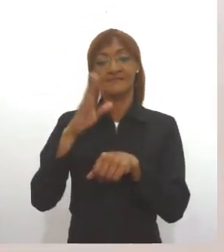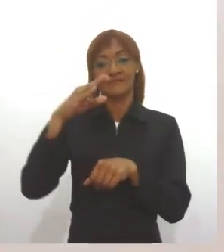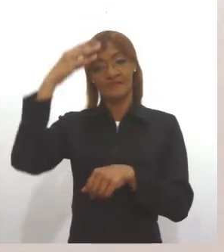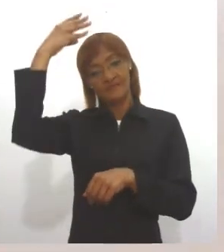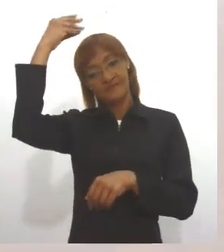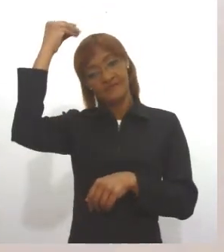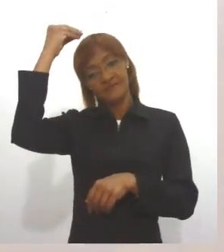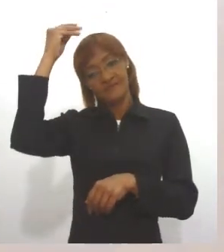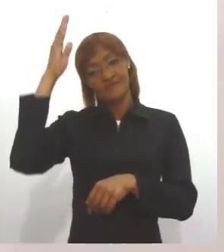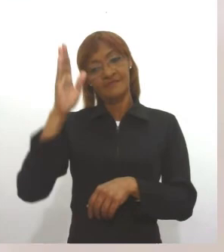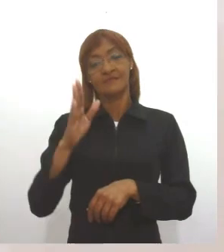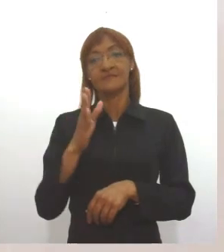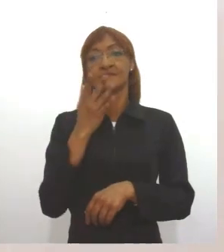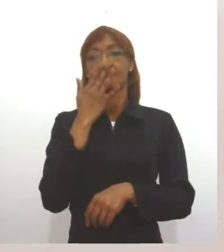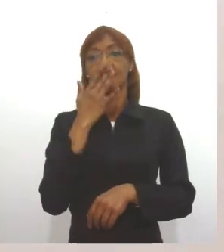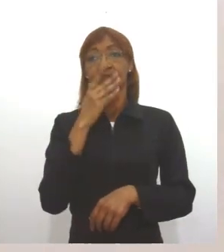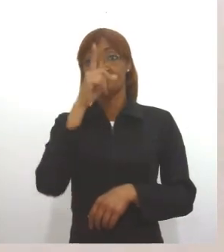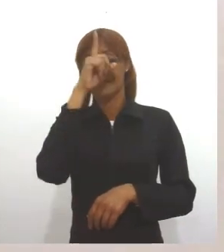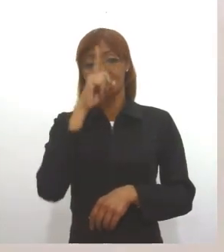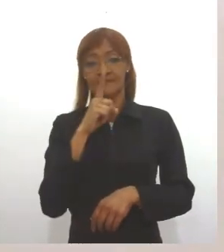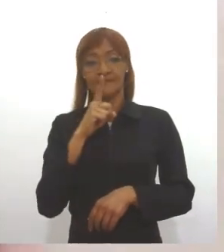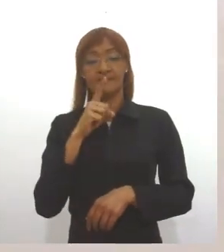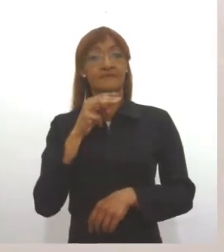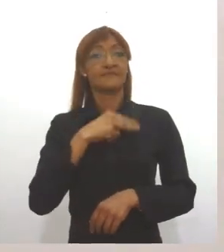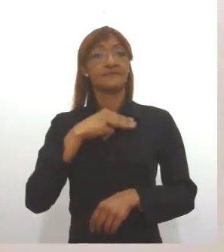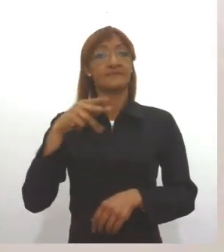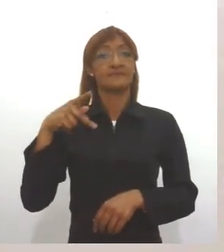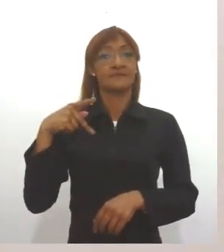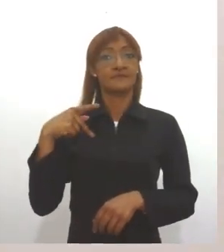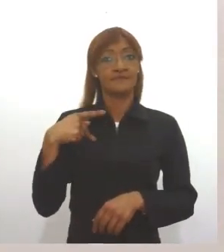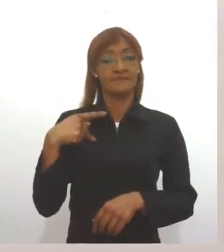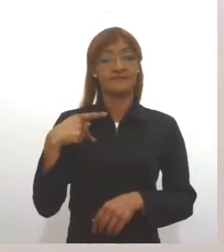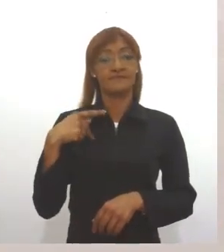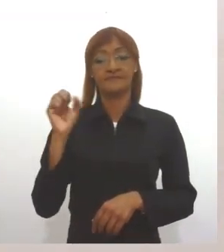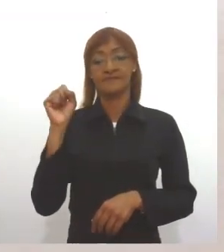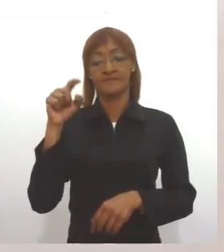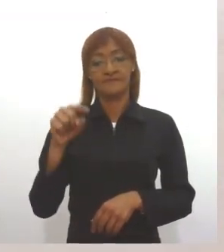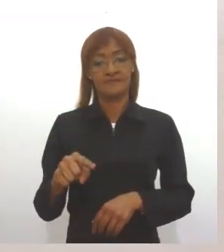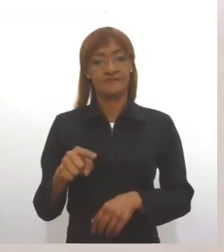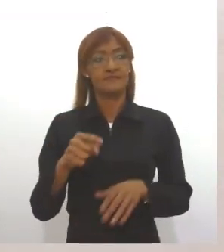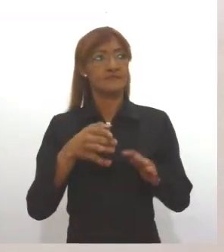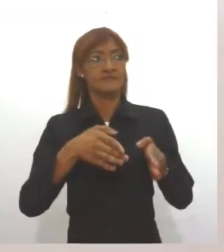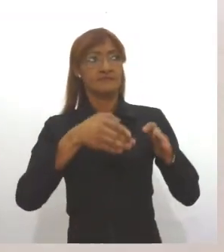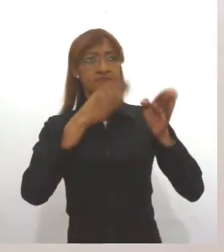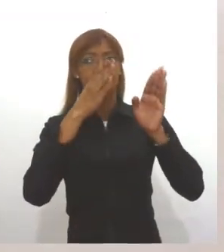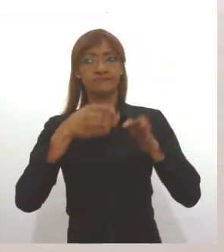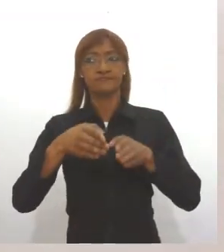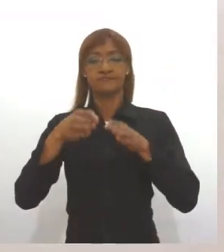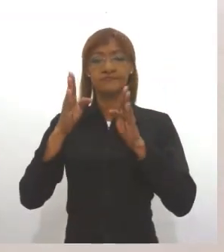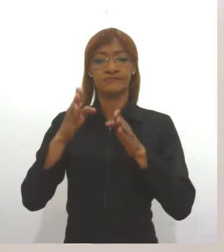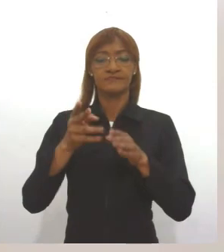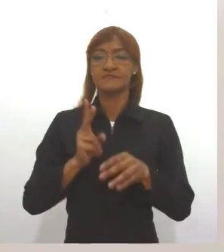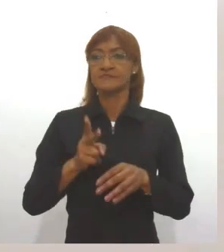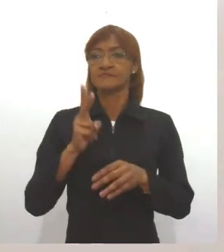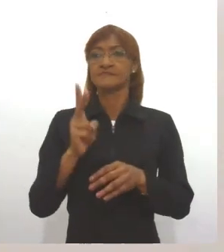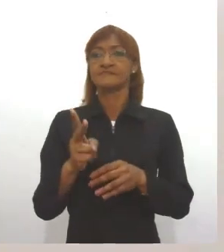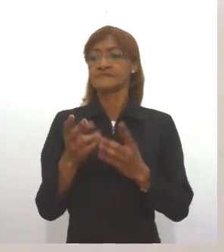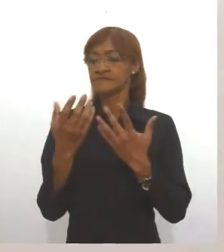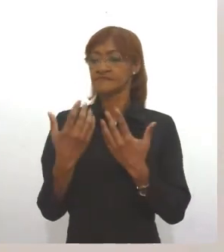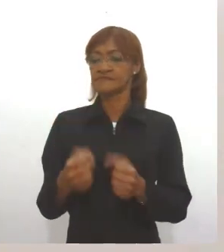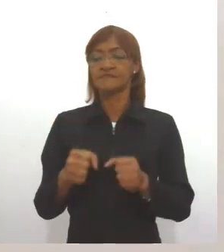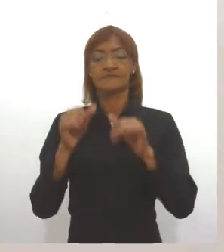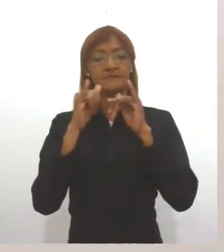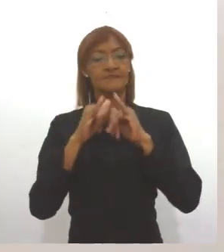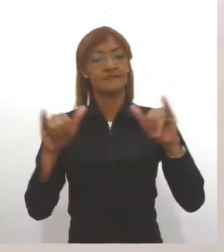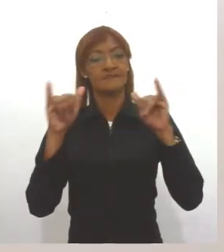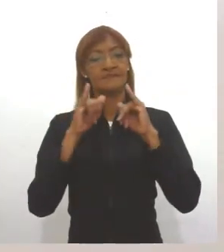na cor amarela, o Ministério Público de Sergipe e outros tantos prédios públicos e privados, eles entram nessa campanha através